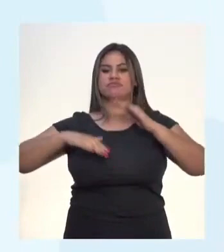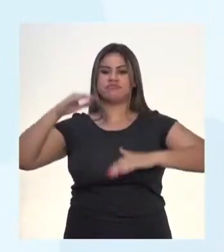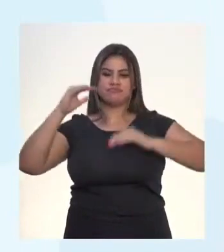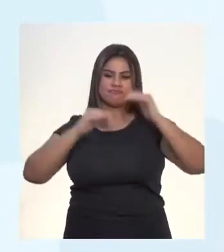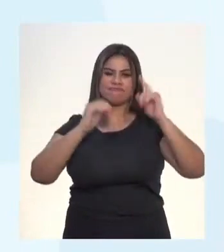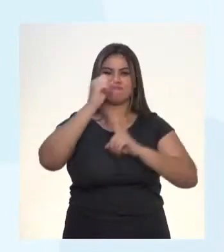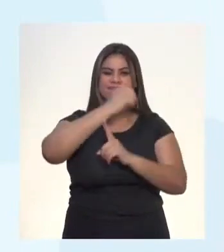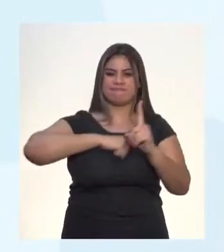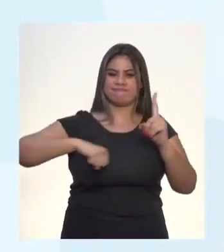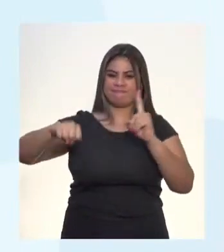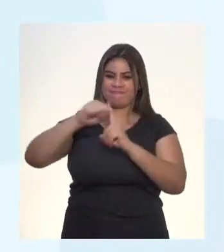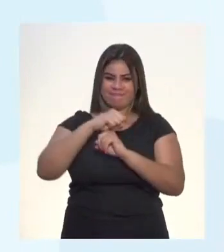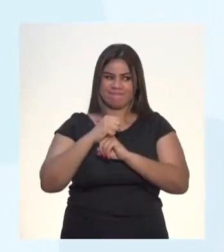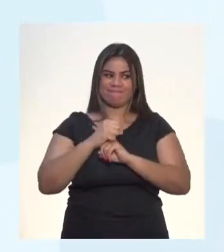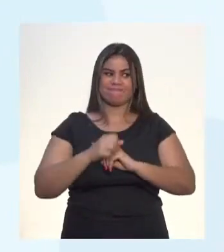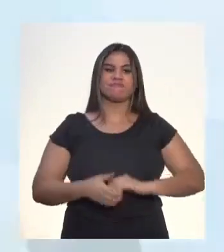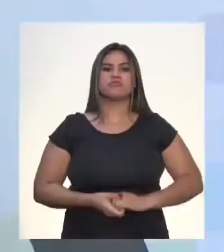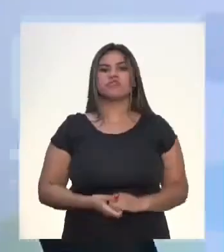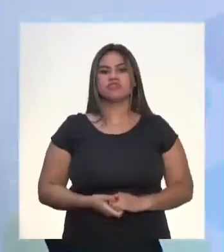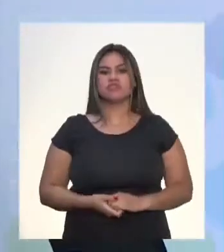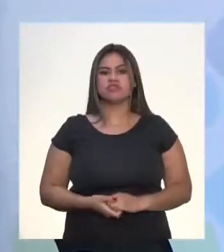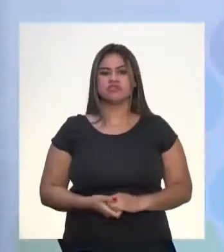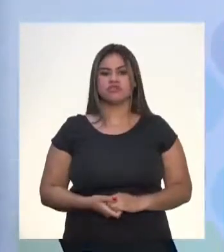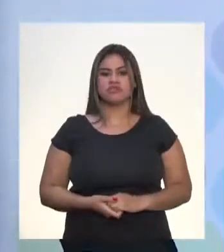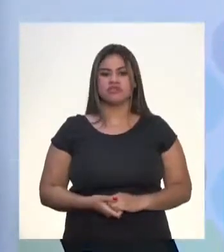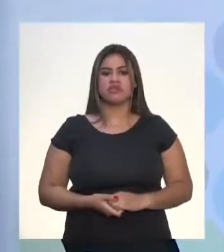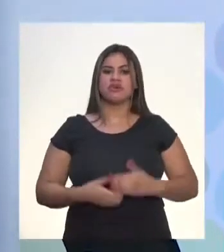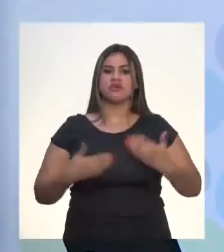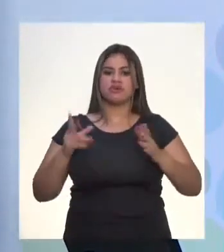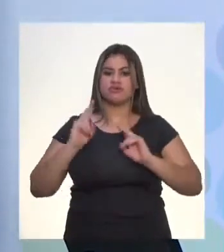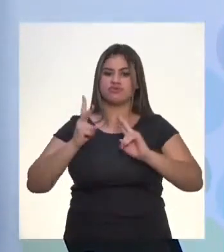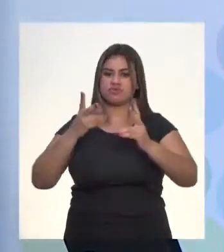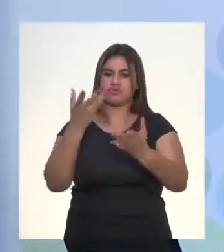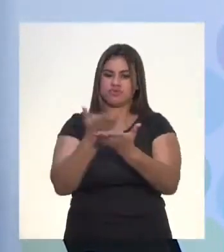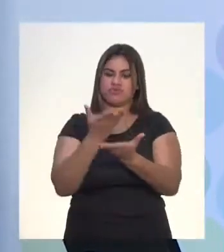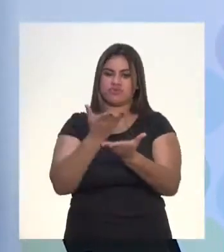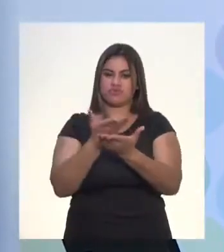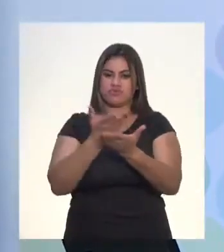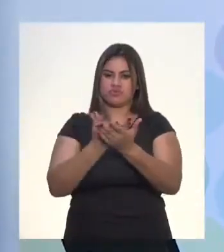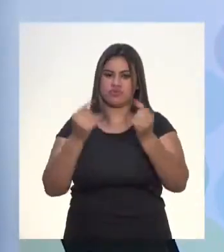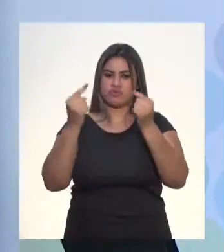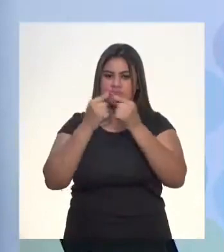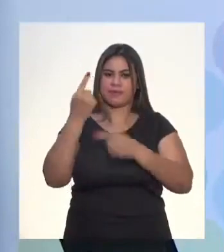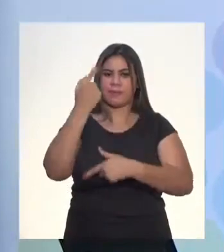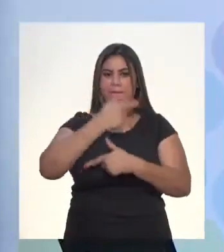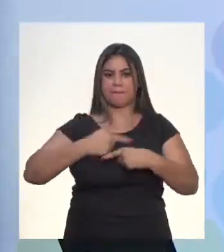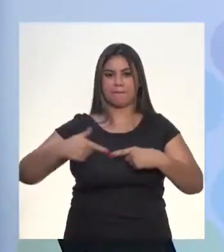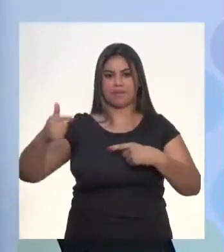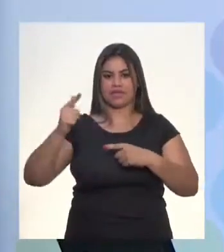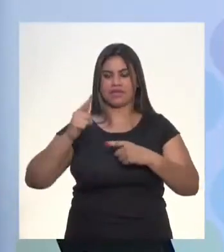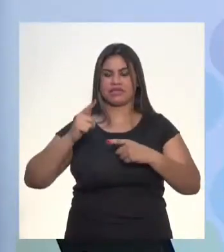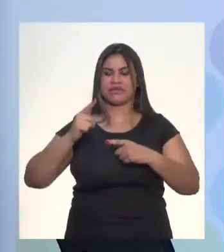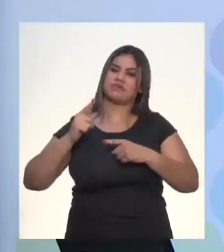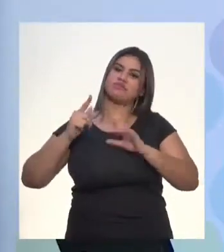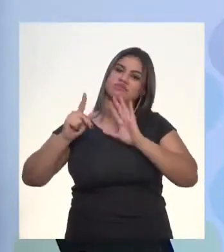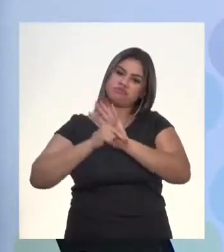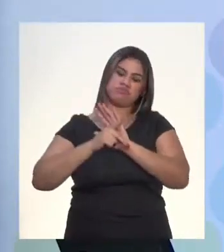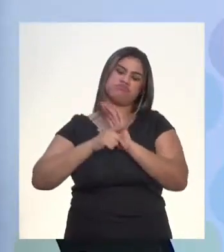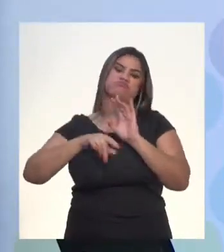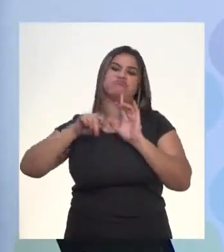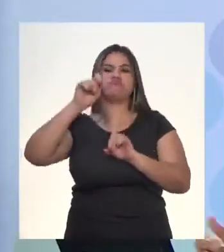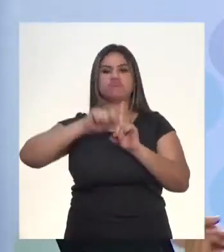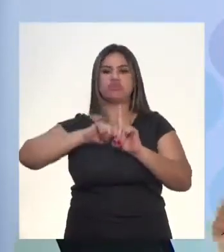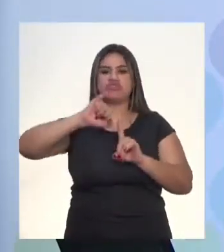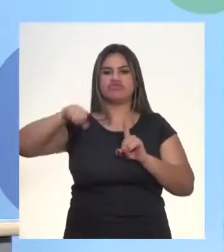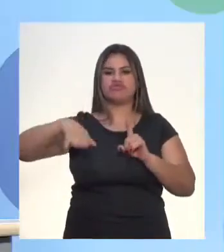desigualdade social, né? Uma continuação da aula que nós tivemos ali na primeira semaninha de janeiro.